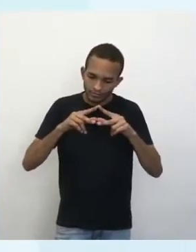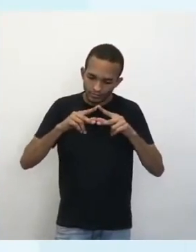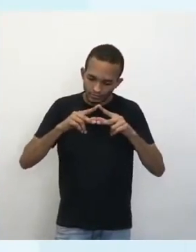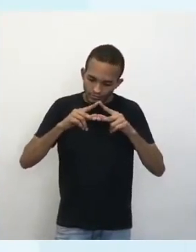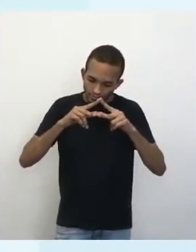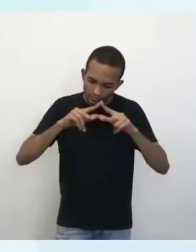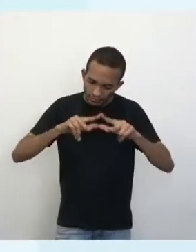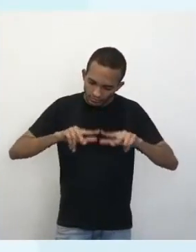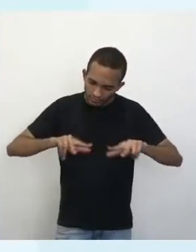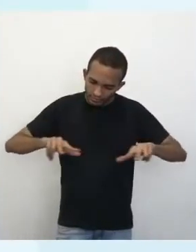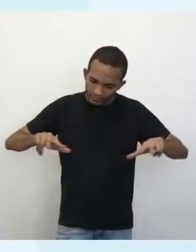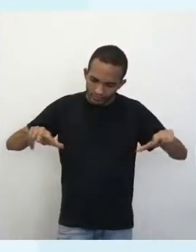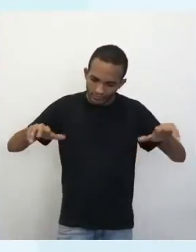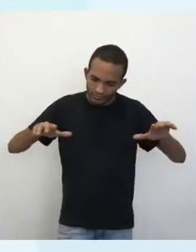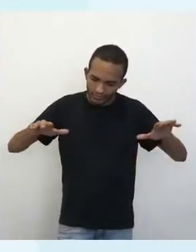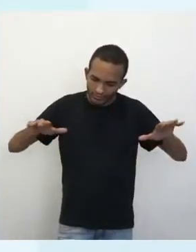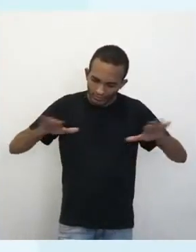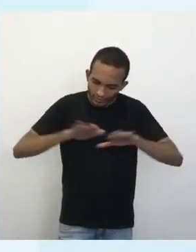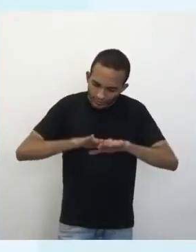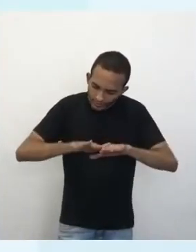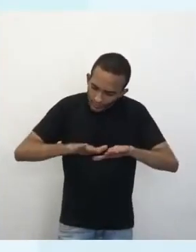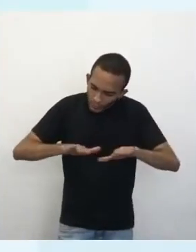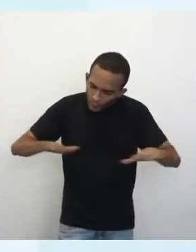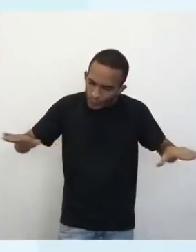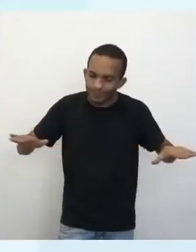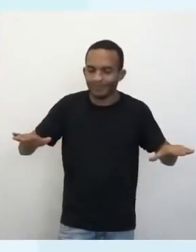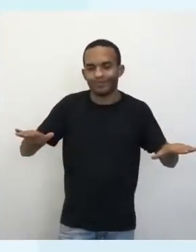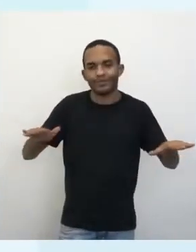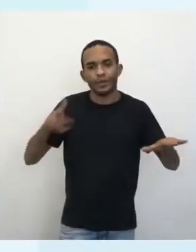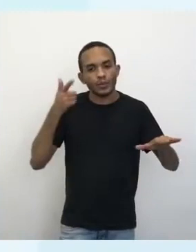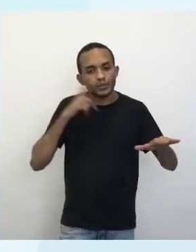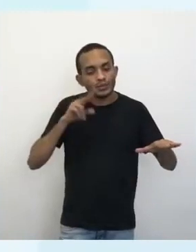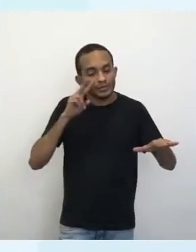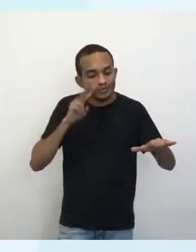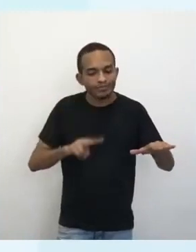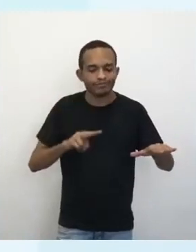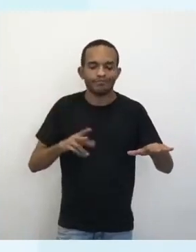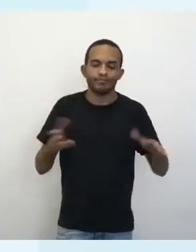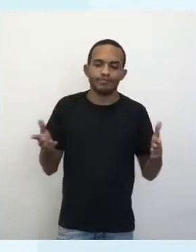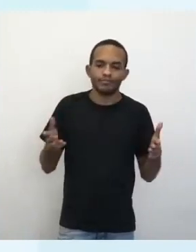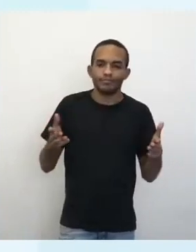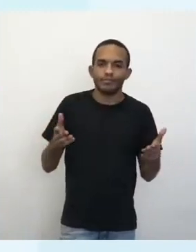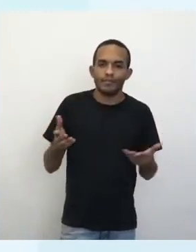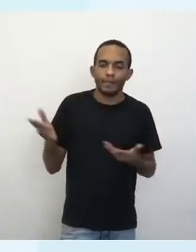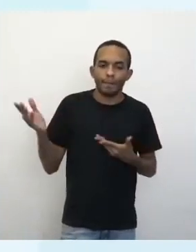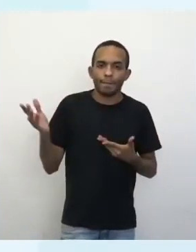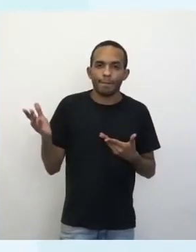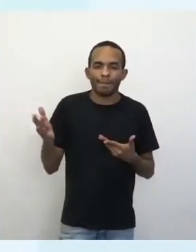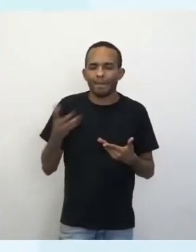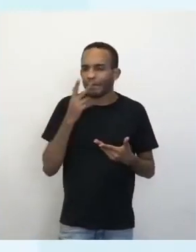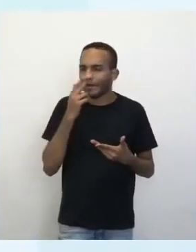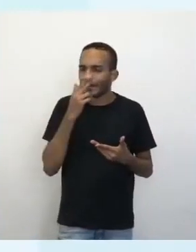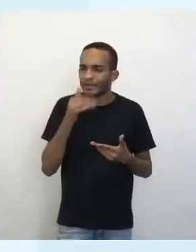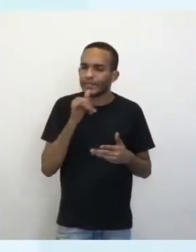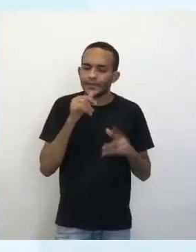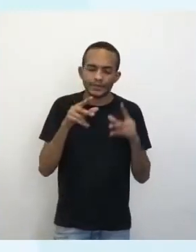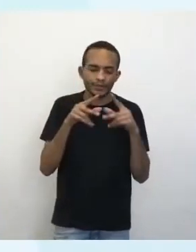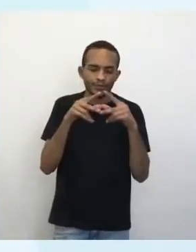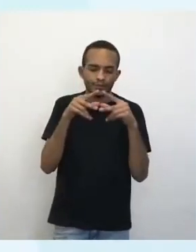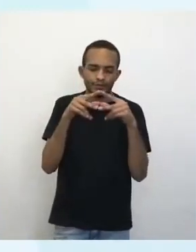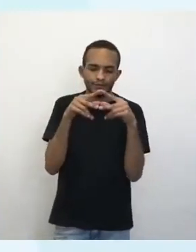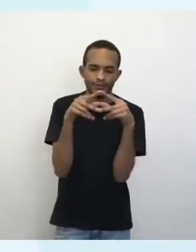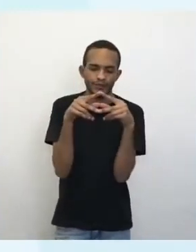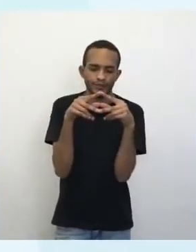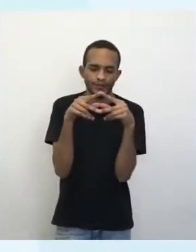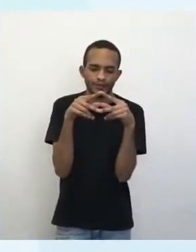O que é planificar? Planificar é colocar no plano. É como se eu tivesse pegado